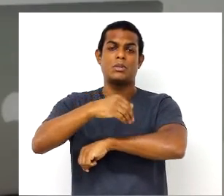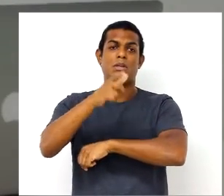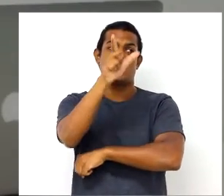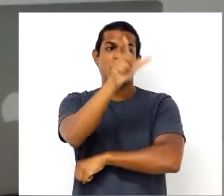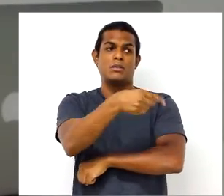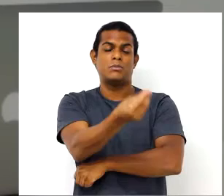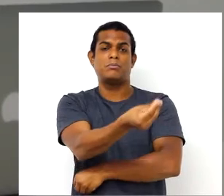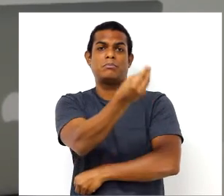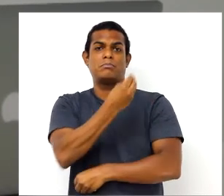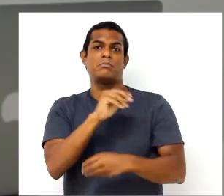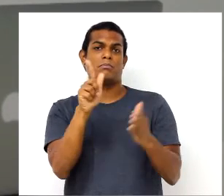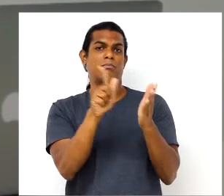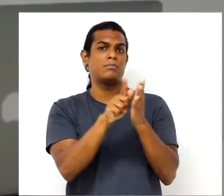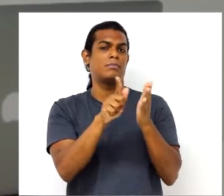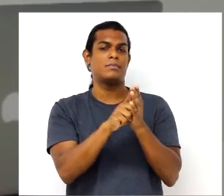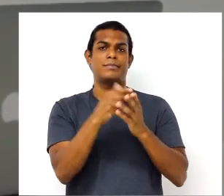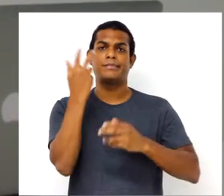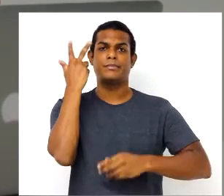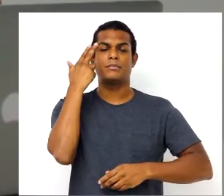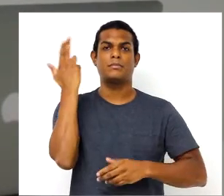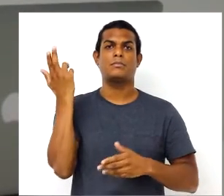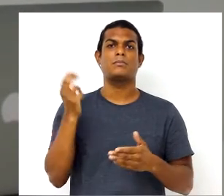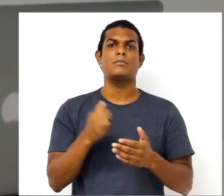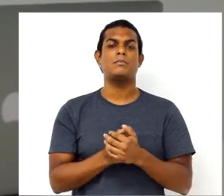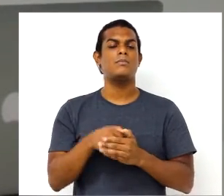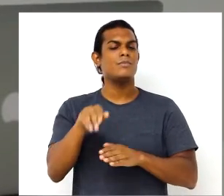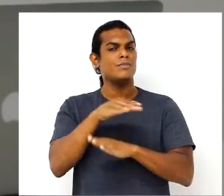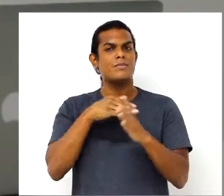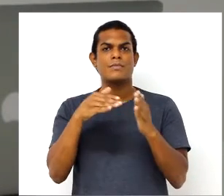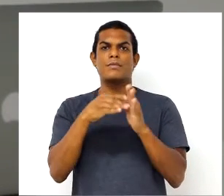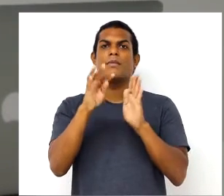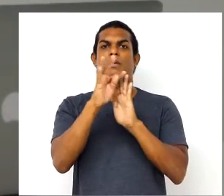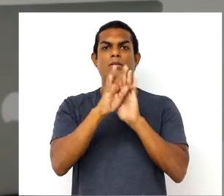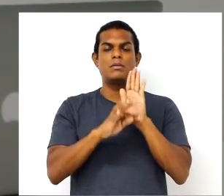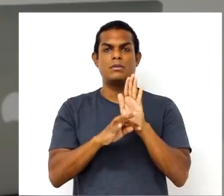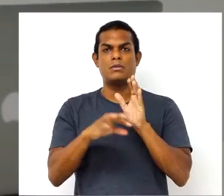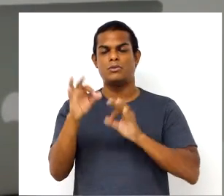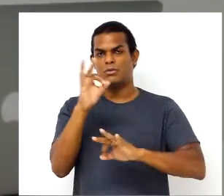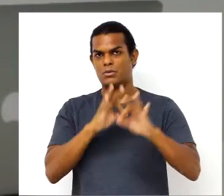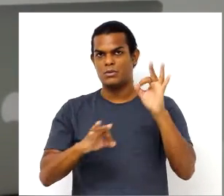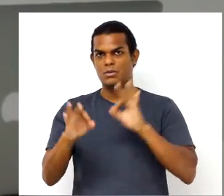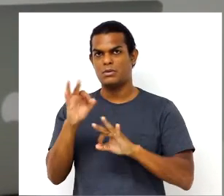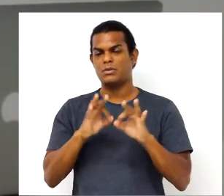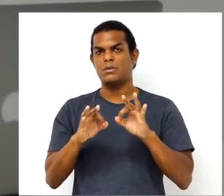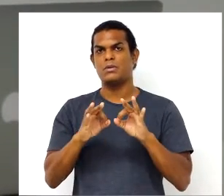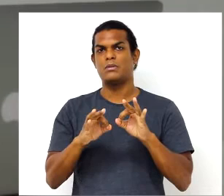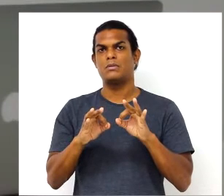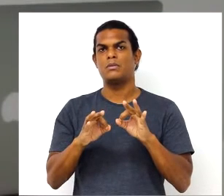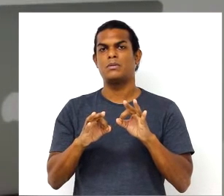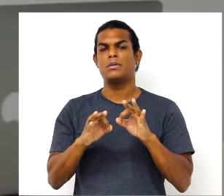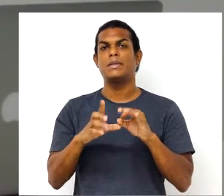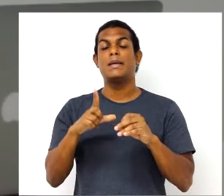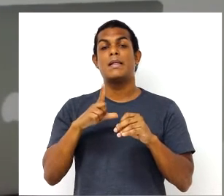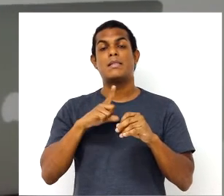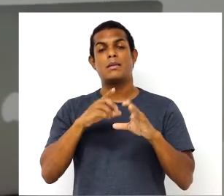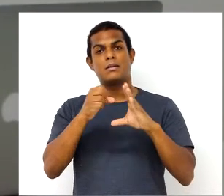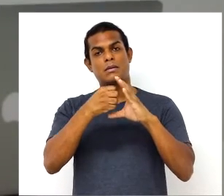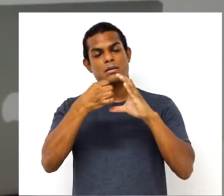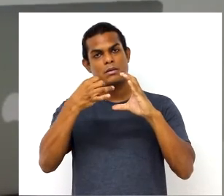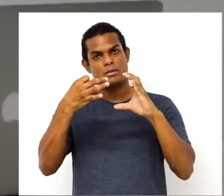Todos esses textos, eles estão configurados dentro de um suporte específico. Eles têm